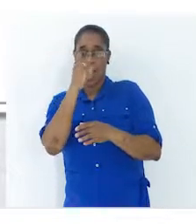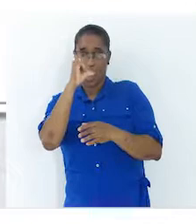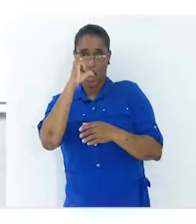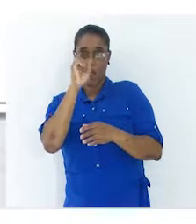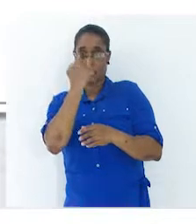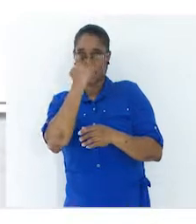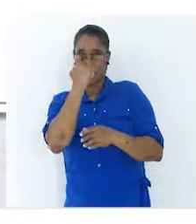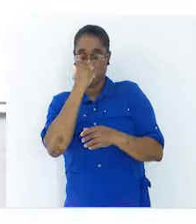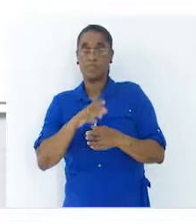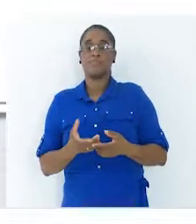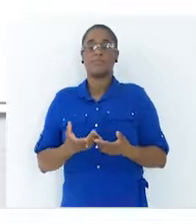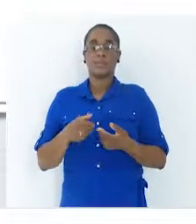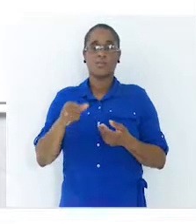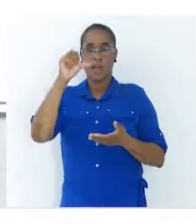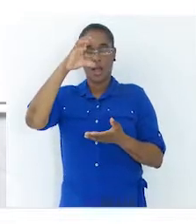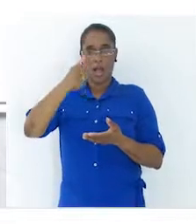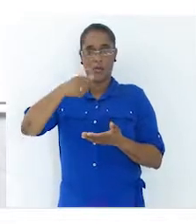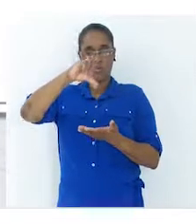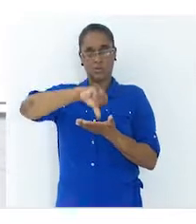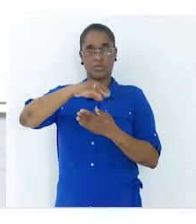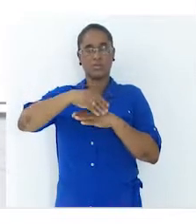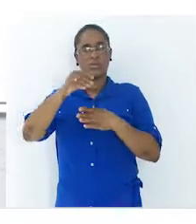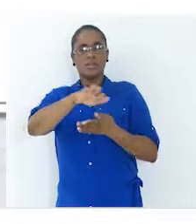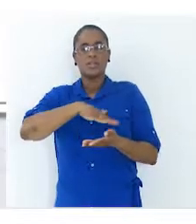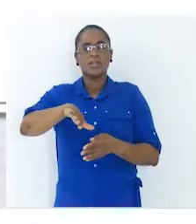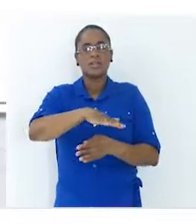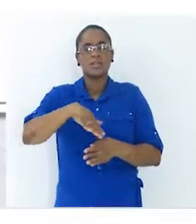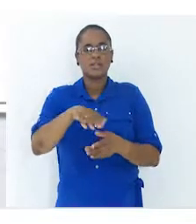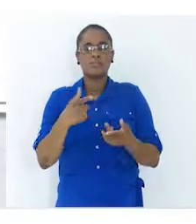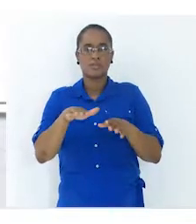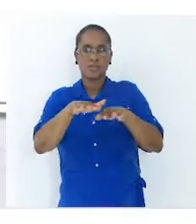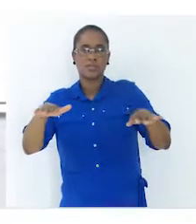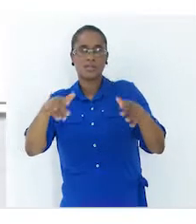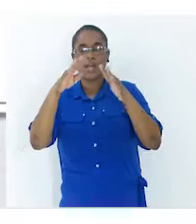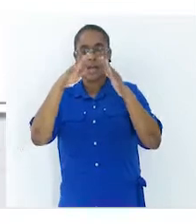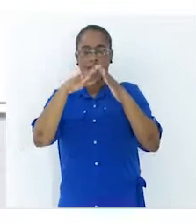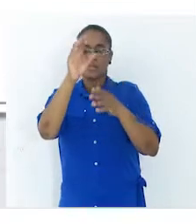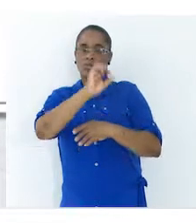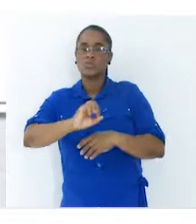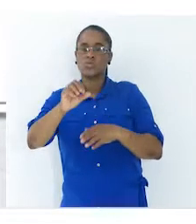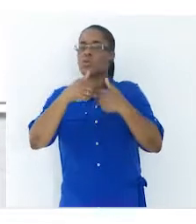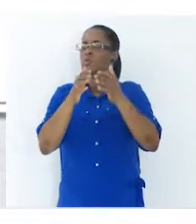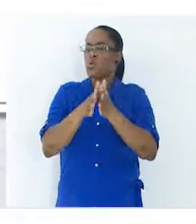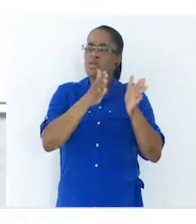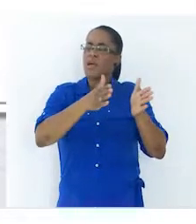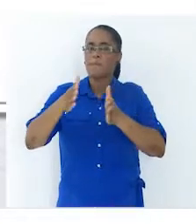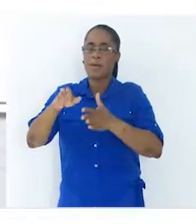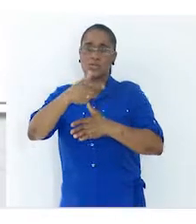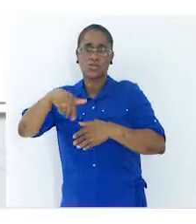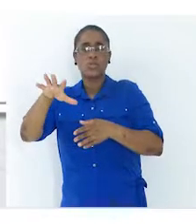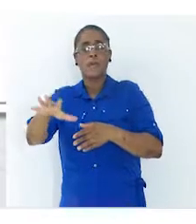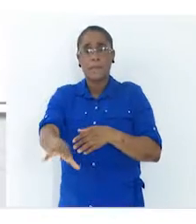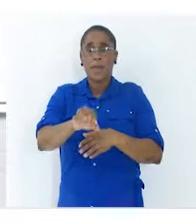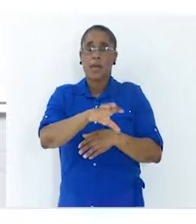sabão, desinfeta as superfícies comuns da tua casa, todas as partes onde nós tocamos, é